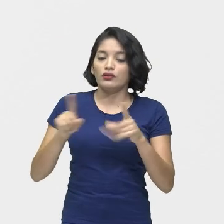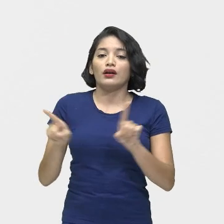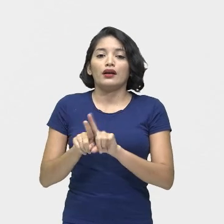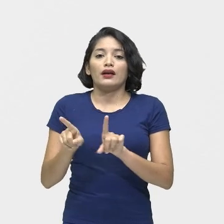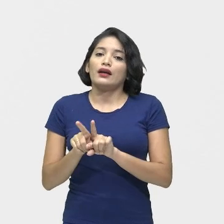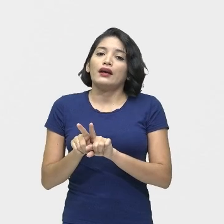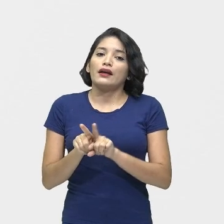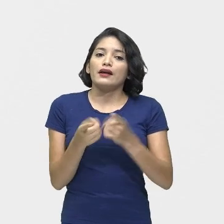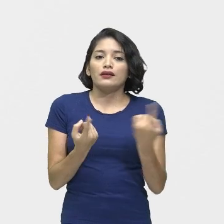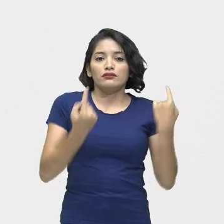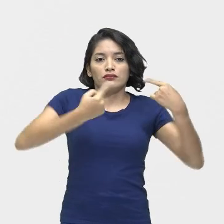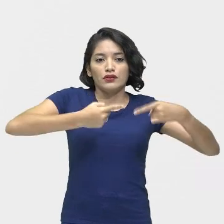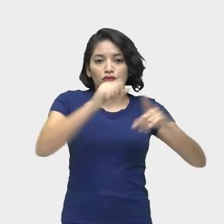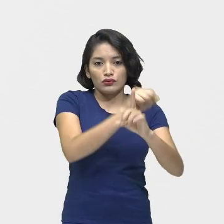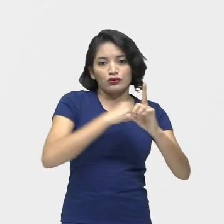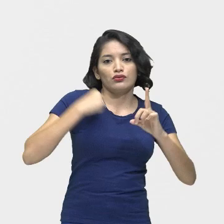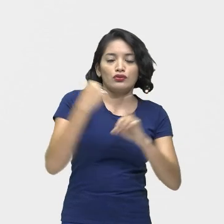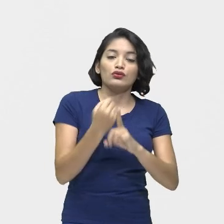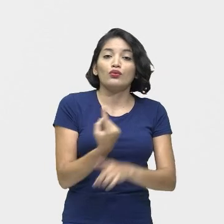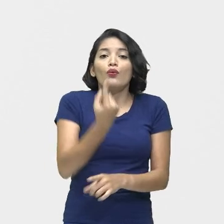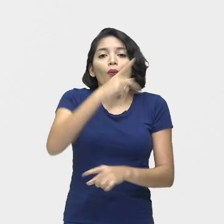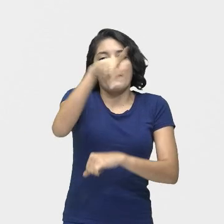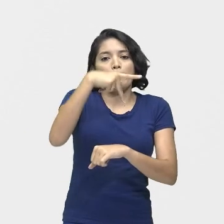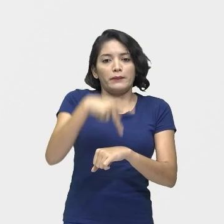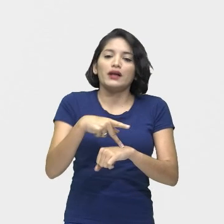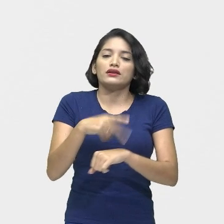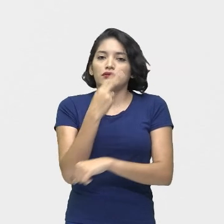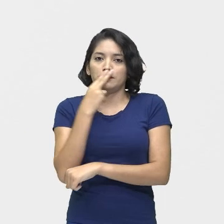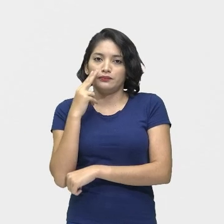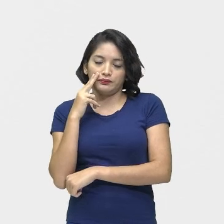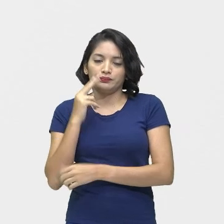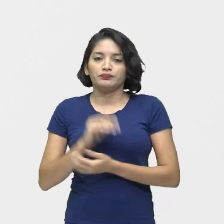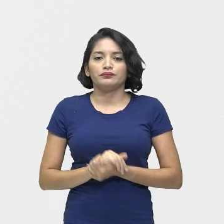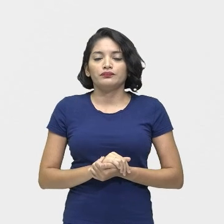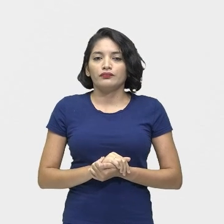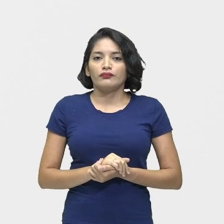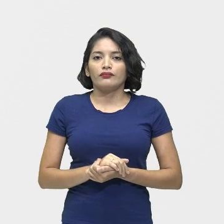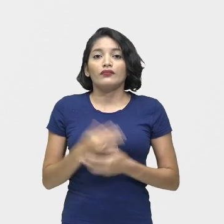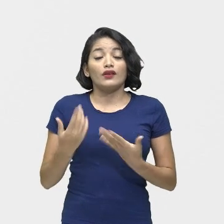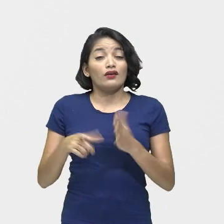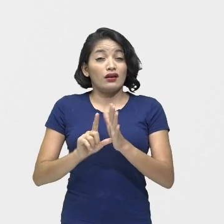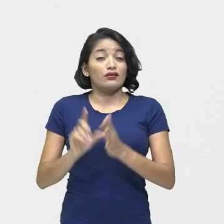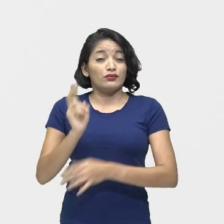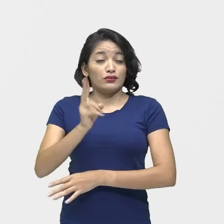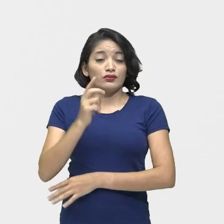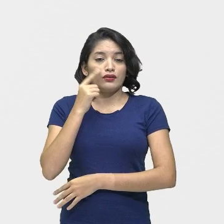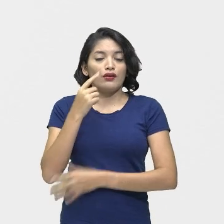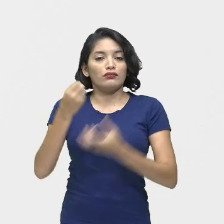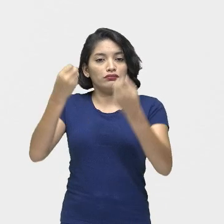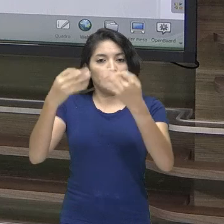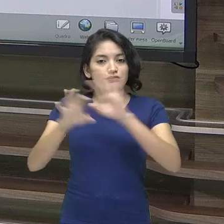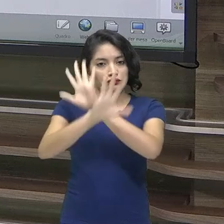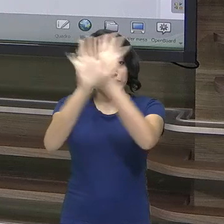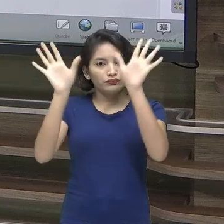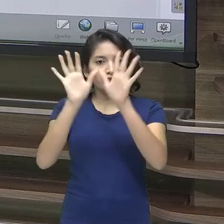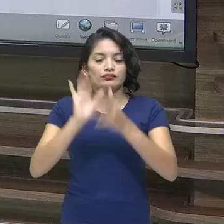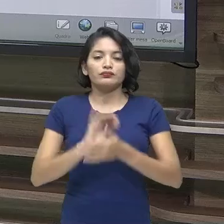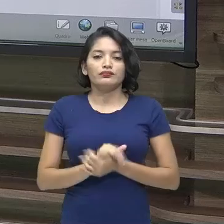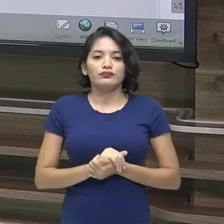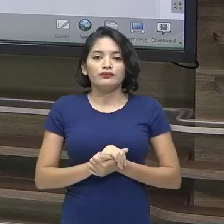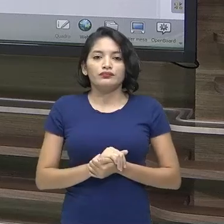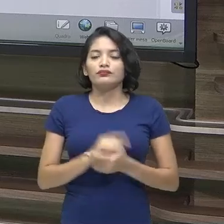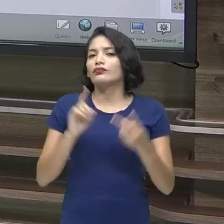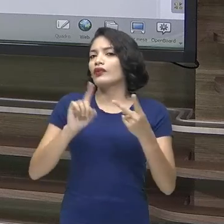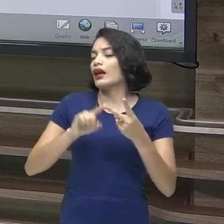defesa política do socialismo em um só país de Stalin. Então, vejam bem, antes da gente continuar, que tem mais para vocês aí compreenderem a ideia. Trotsky